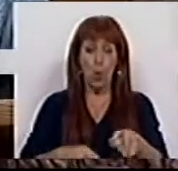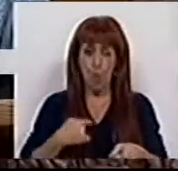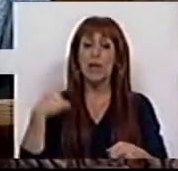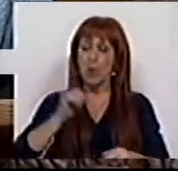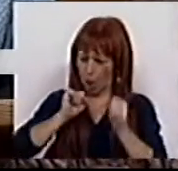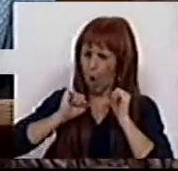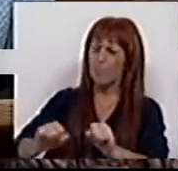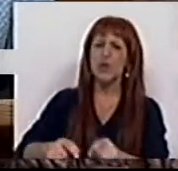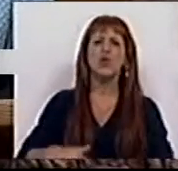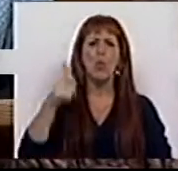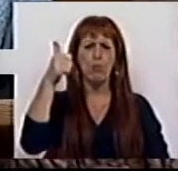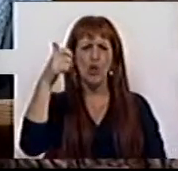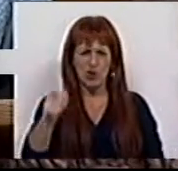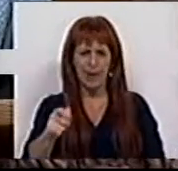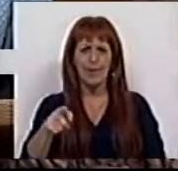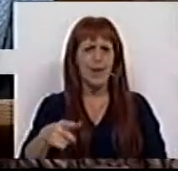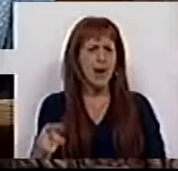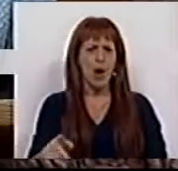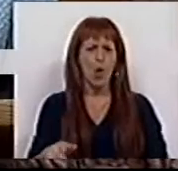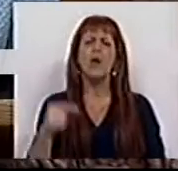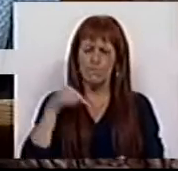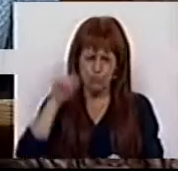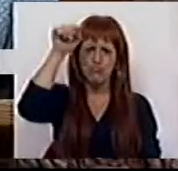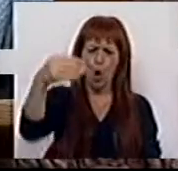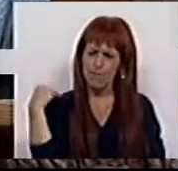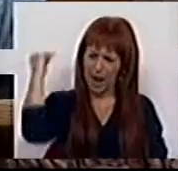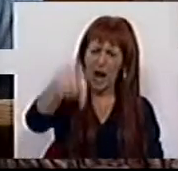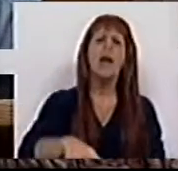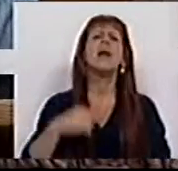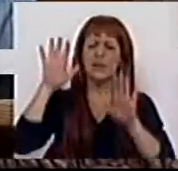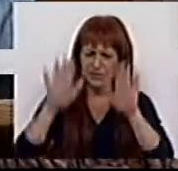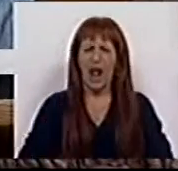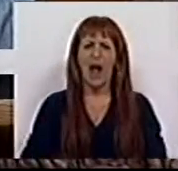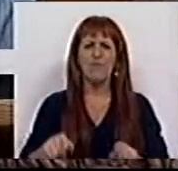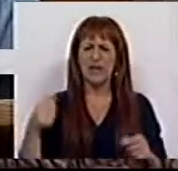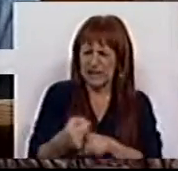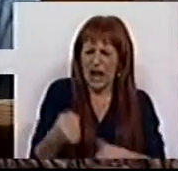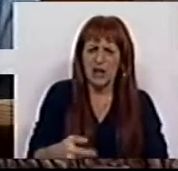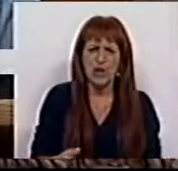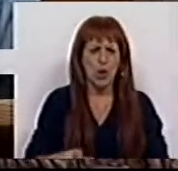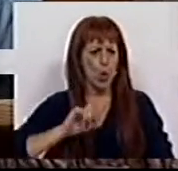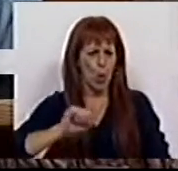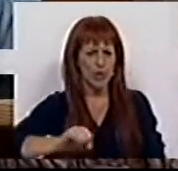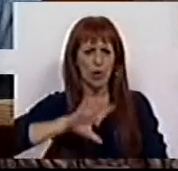a oposição. O Bloco de Esquerda não faltará à chamada para travar mais este ataque